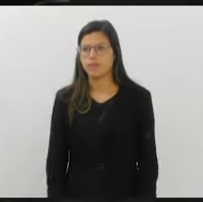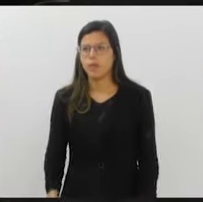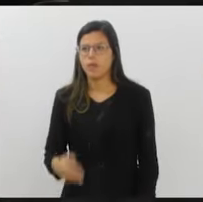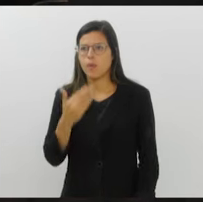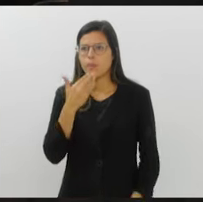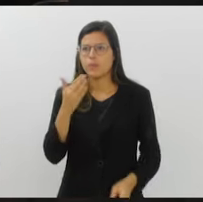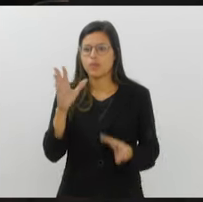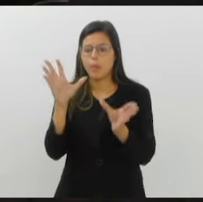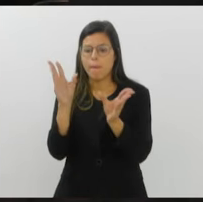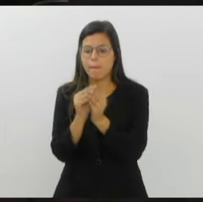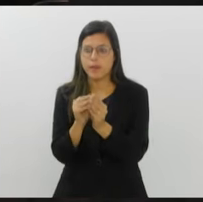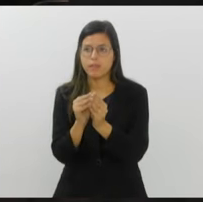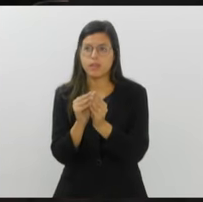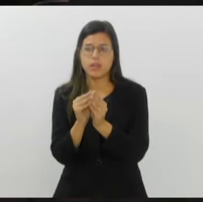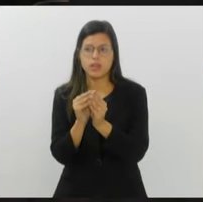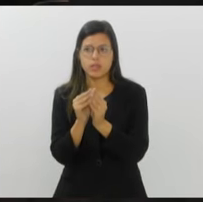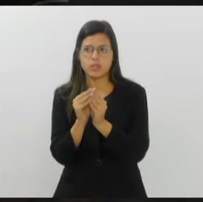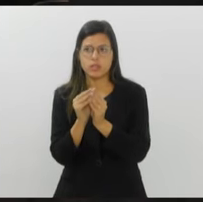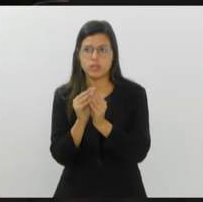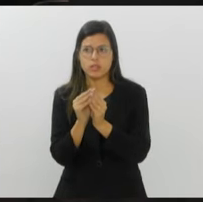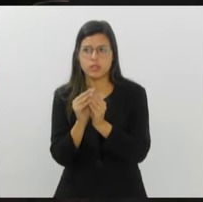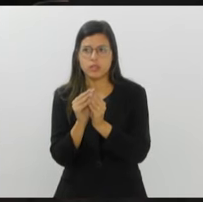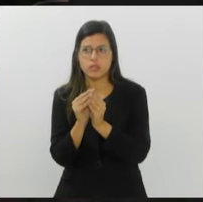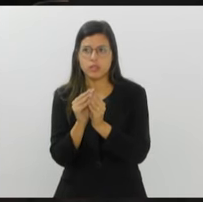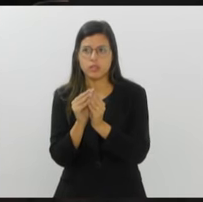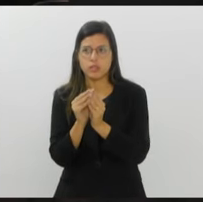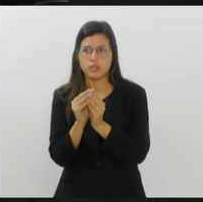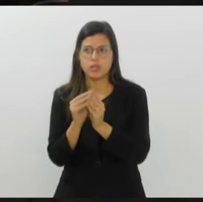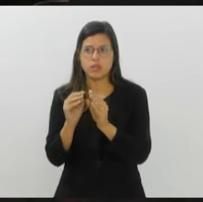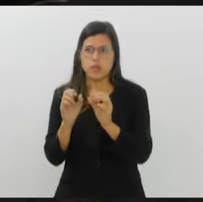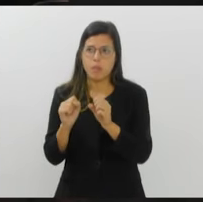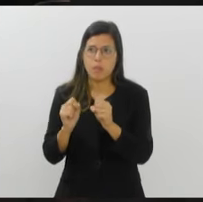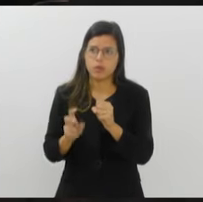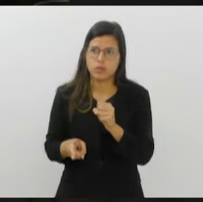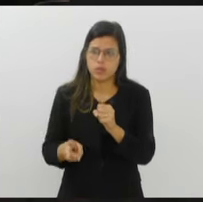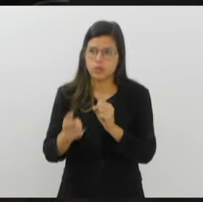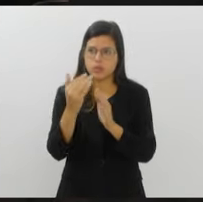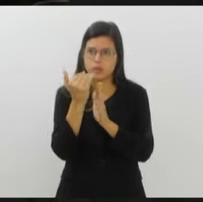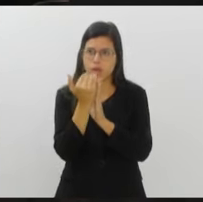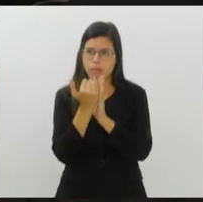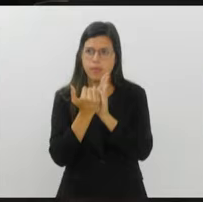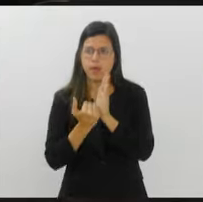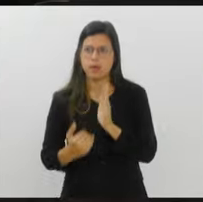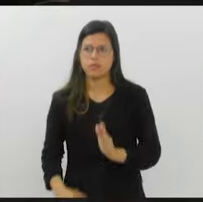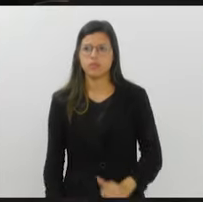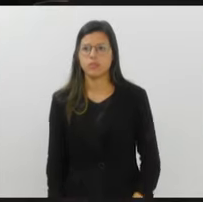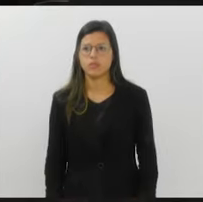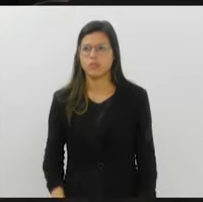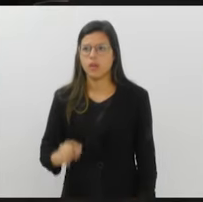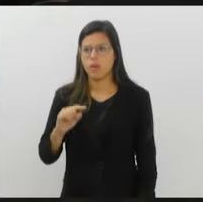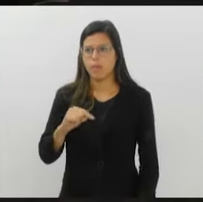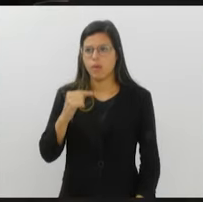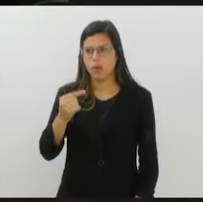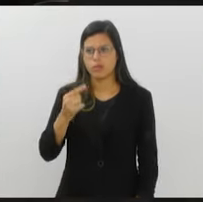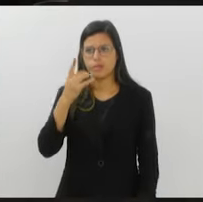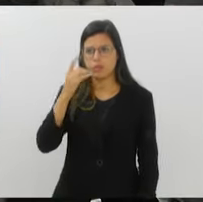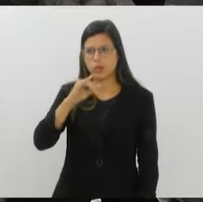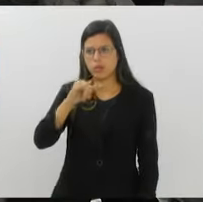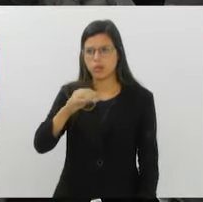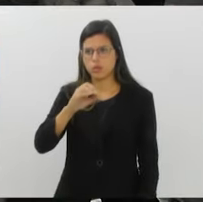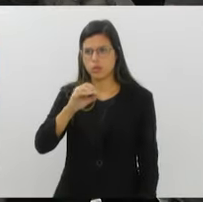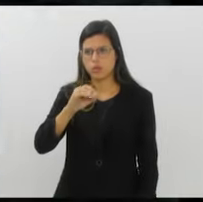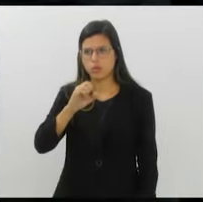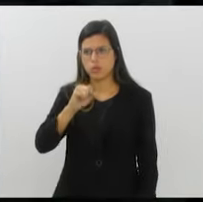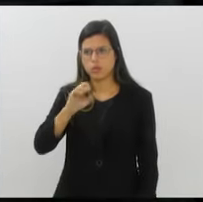brevidade para que eu, a gente próximo possa aqui. Continuar a pauta. É o Só professor Josimar. Breve, prestar